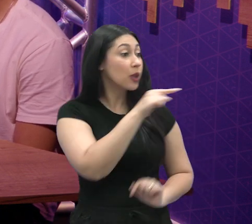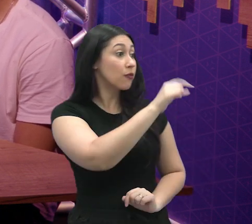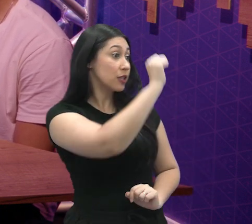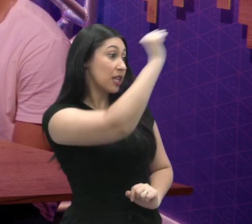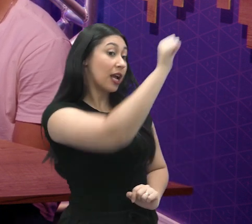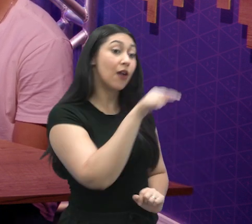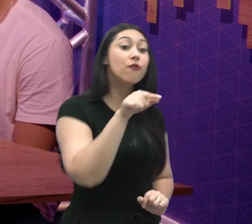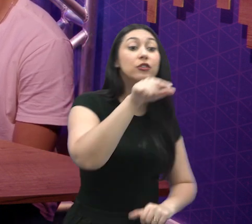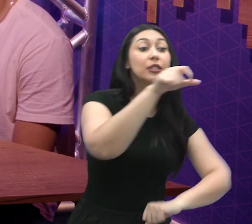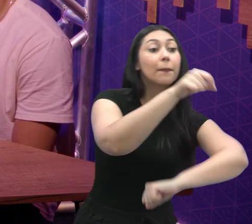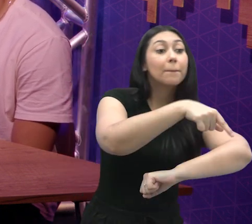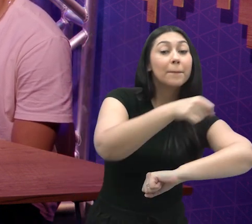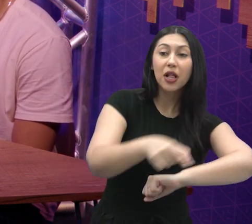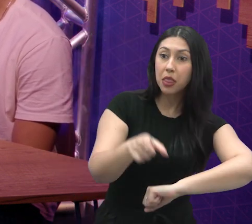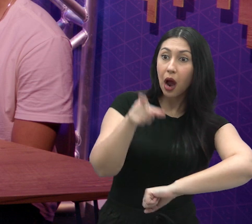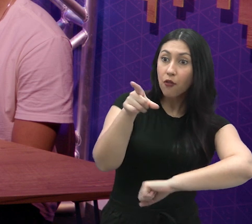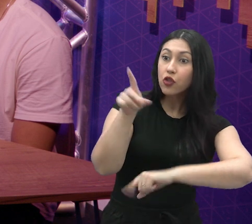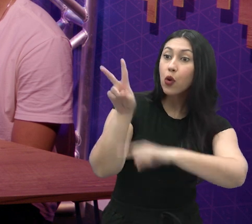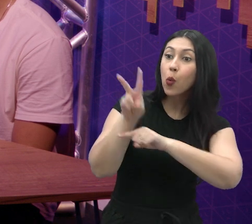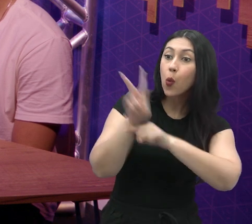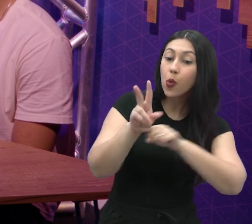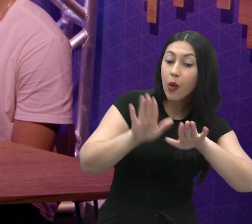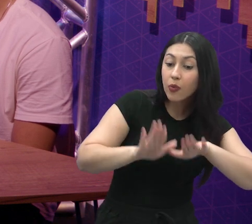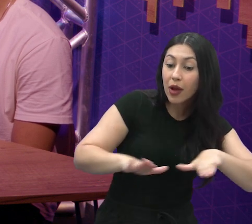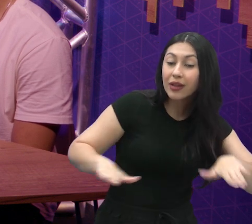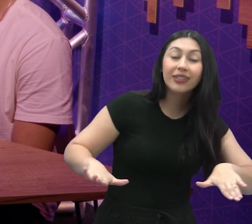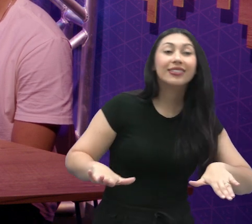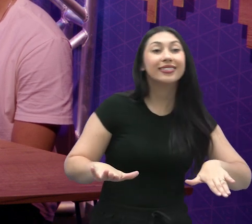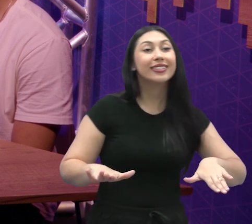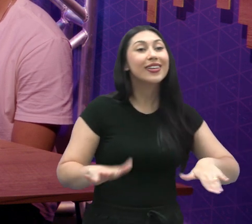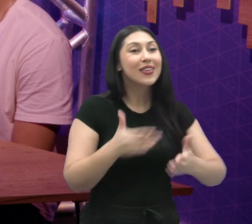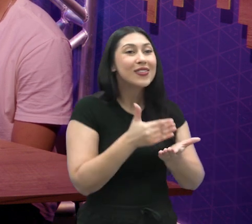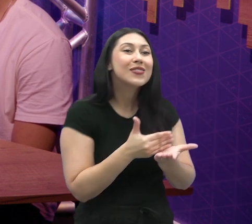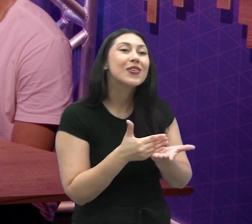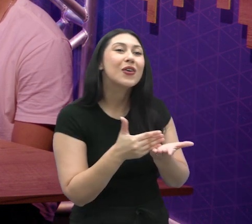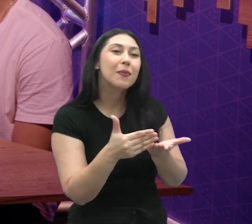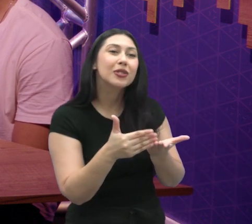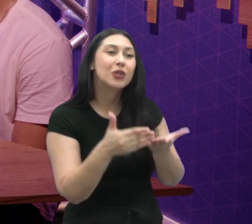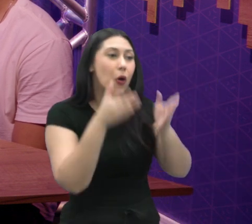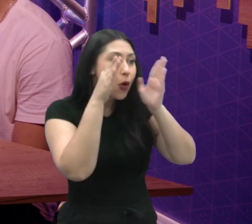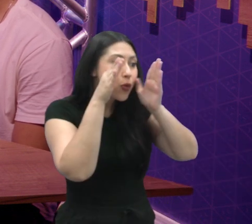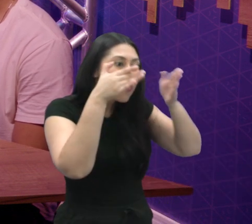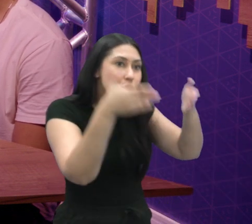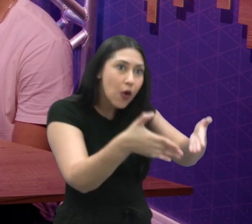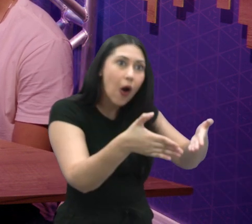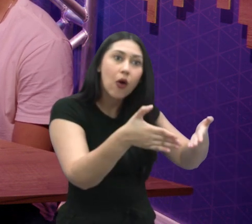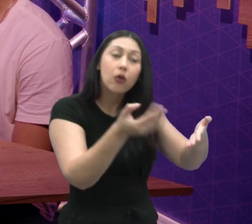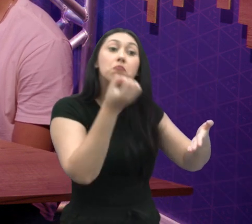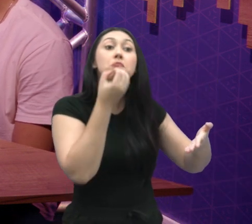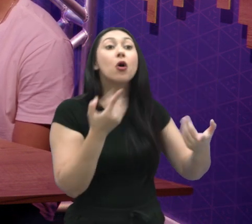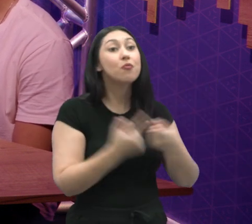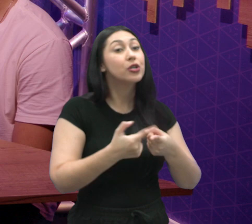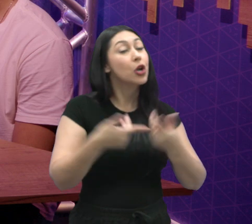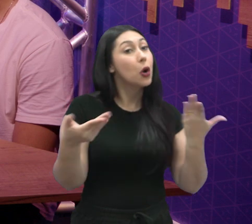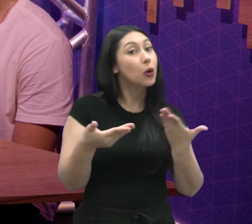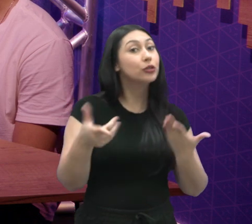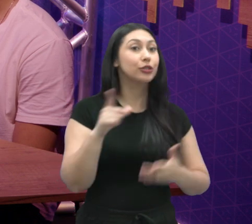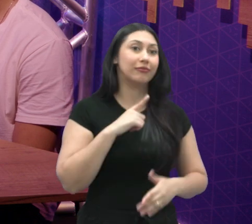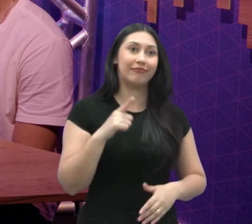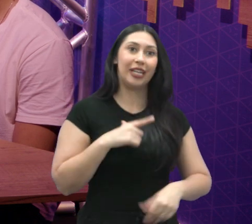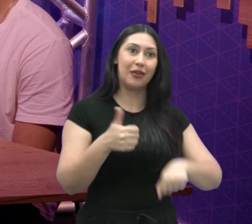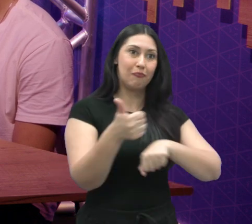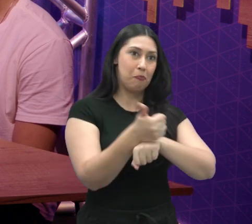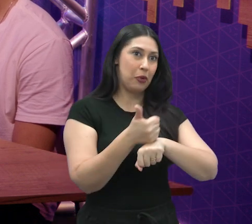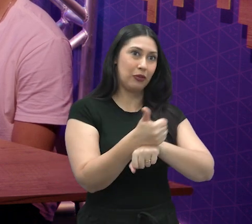pessoa caçava, o outro plantava, o outro cuidava das crianças. Então, a gente começou a ficar mais especialista, o que é muito bom, porque hoje a gente